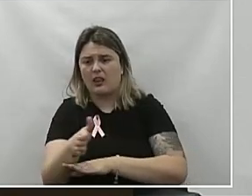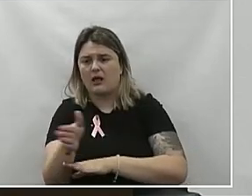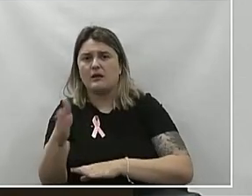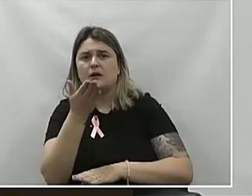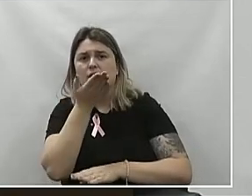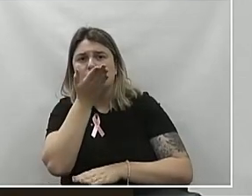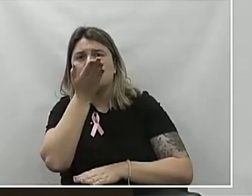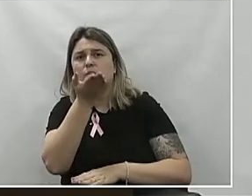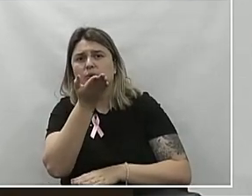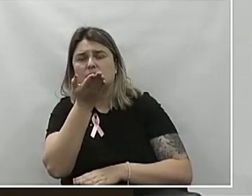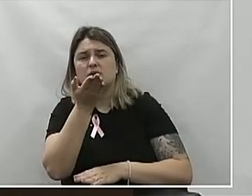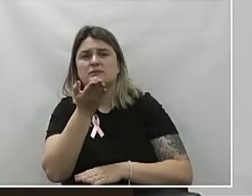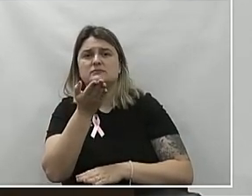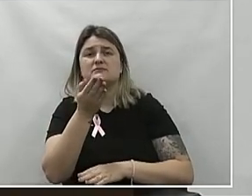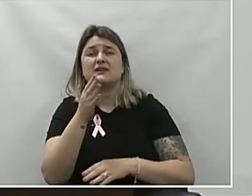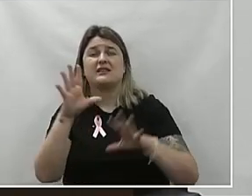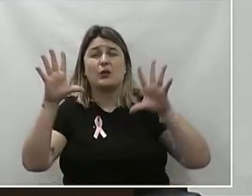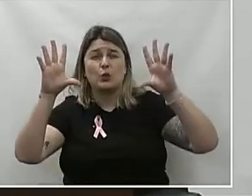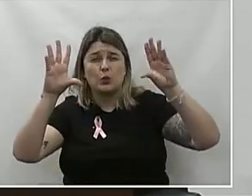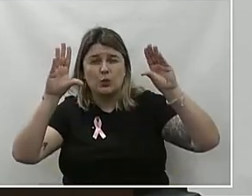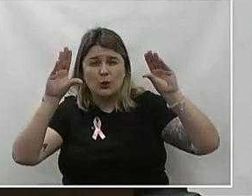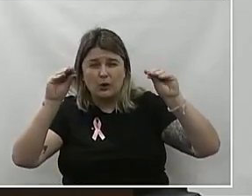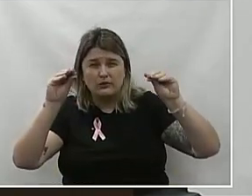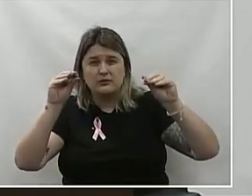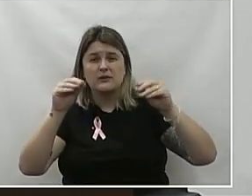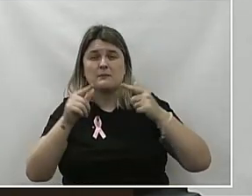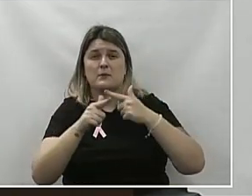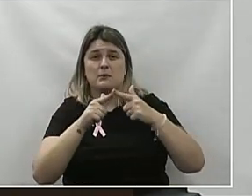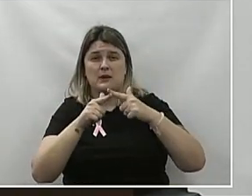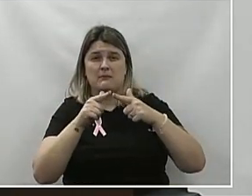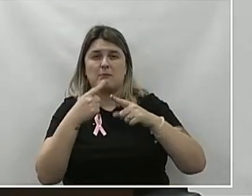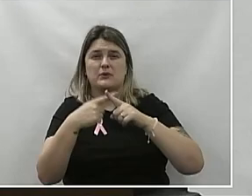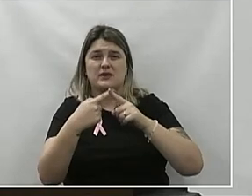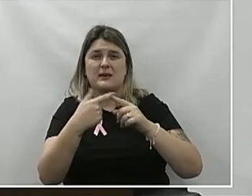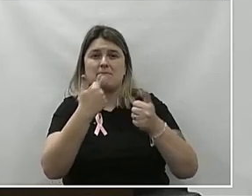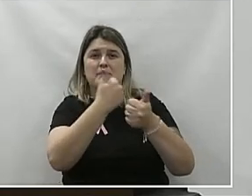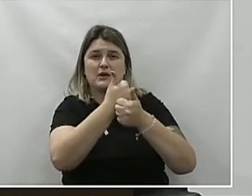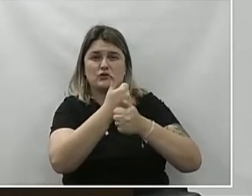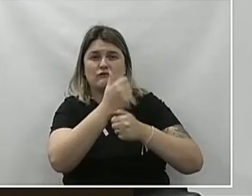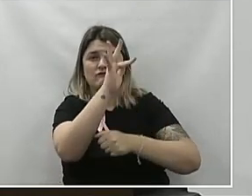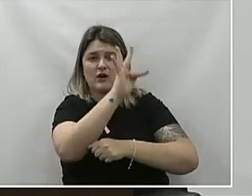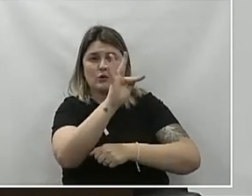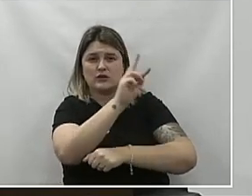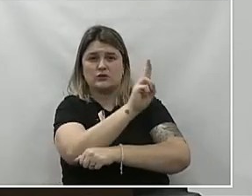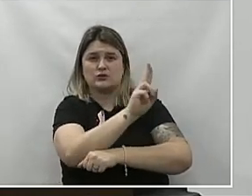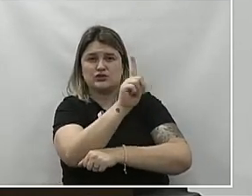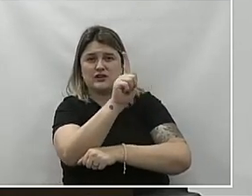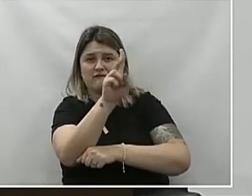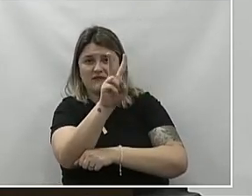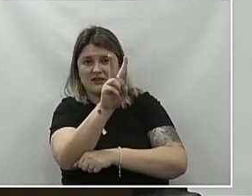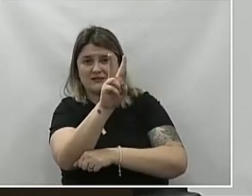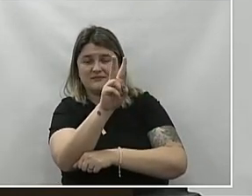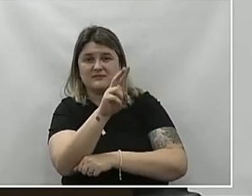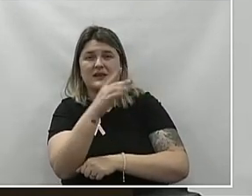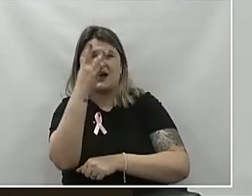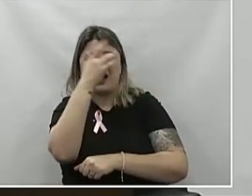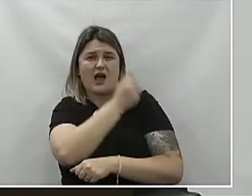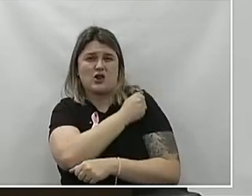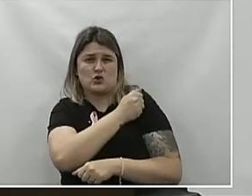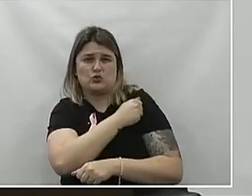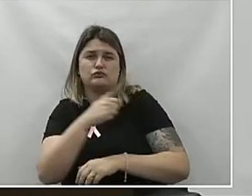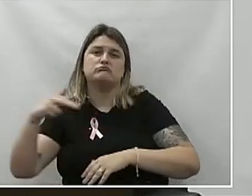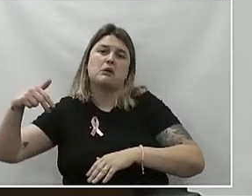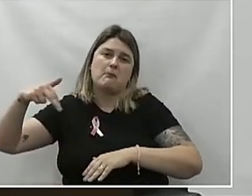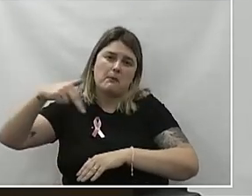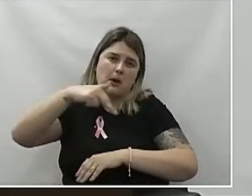uma poeira do cão lá à noite tem as aulas na universidade na ugv quantos Estudantes estão passando por ali